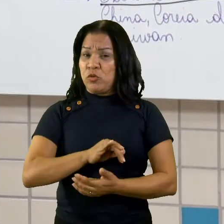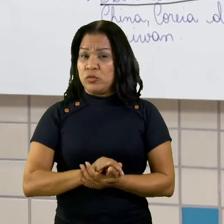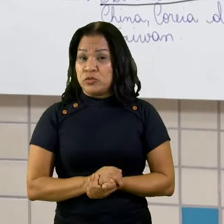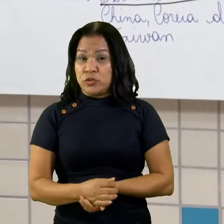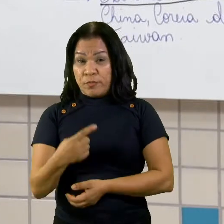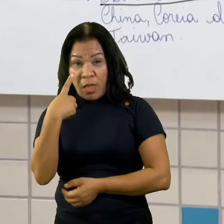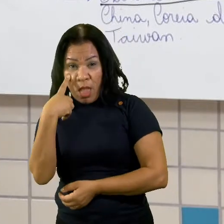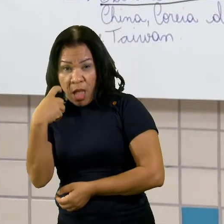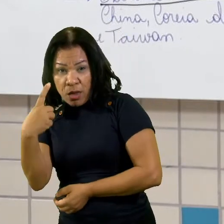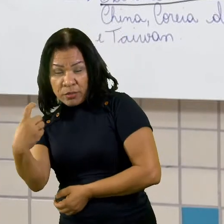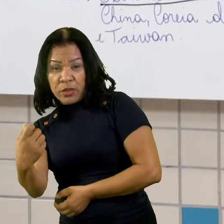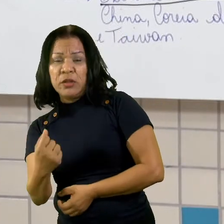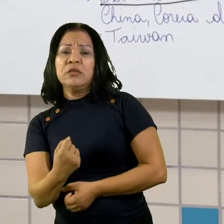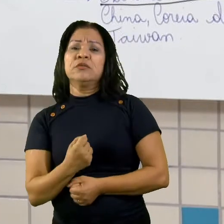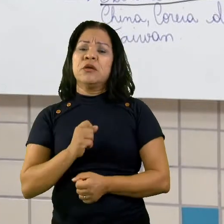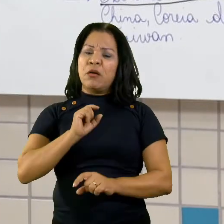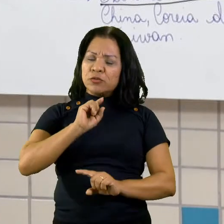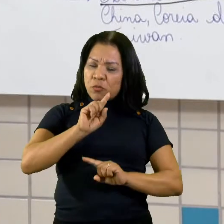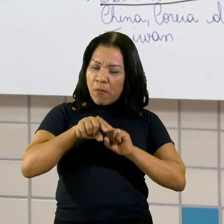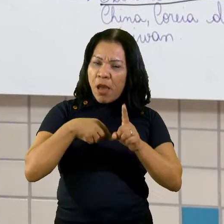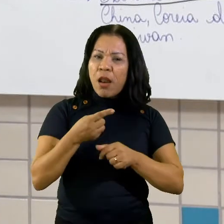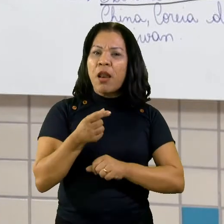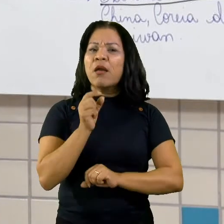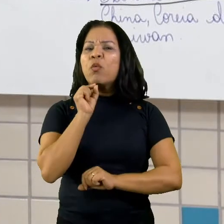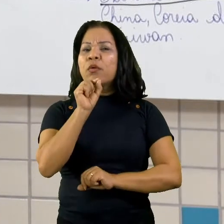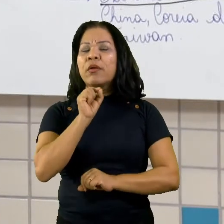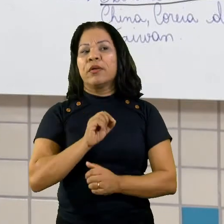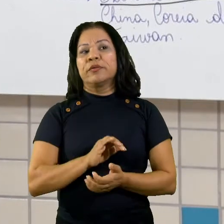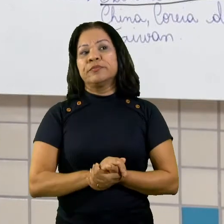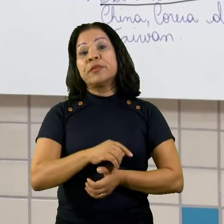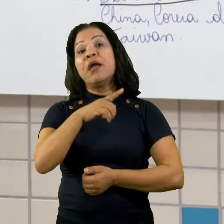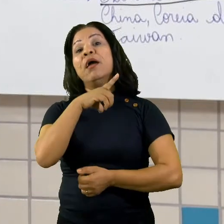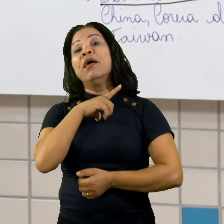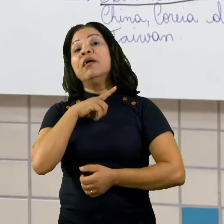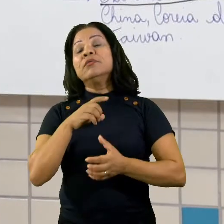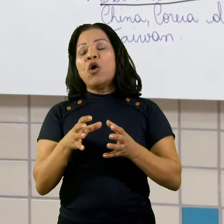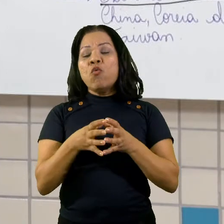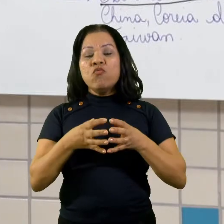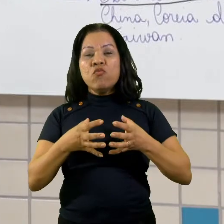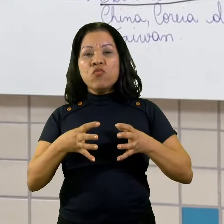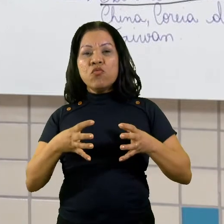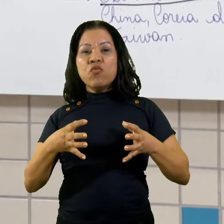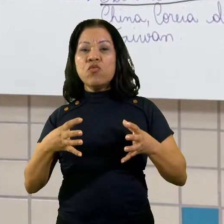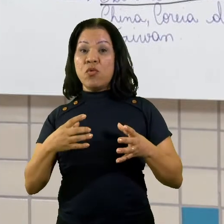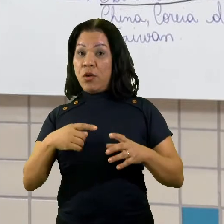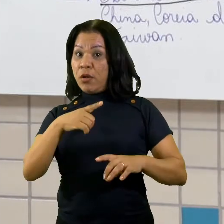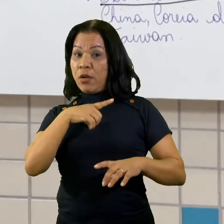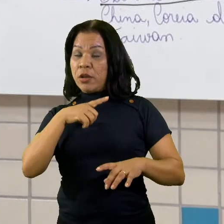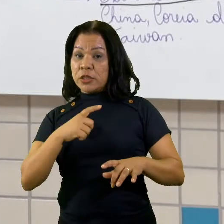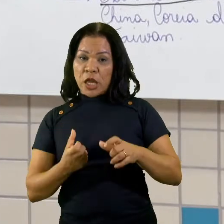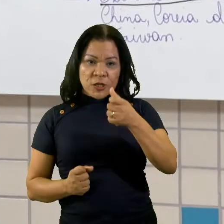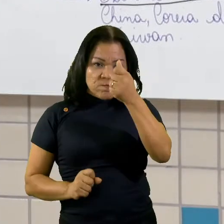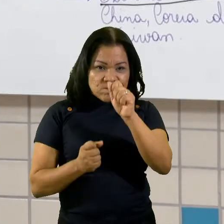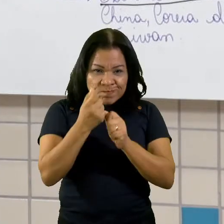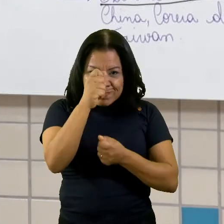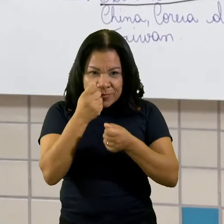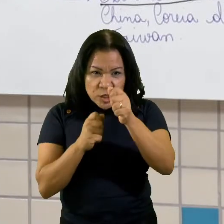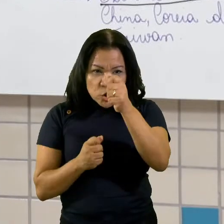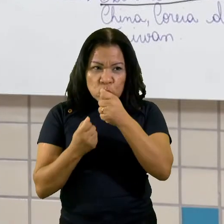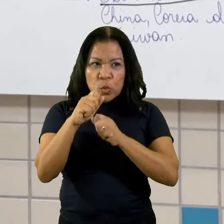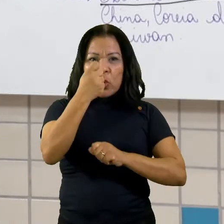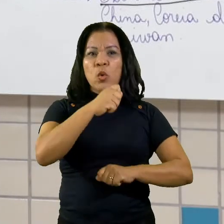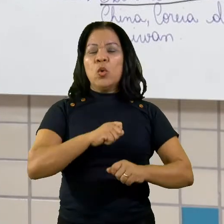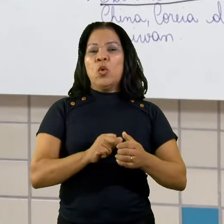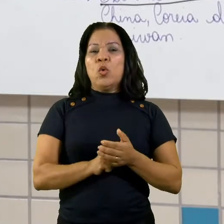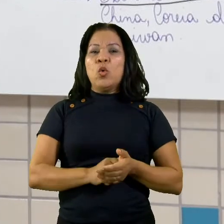da cultura que eles estão expandindo, é que nós temos a presença de indústrias, né, de marcas